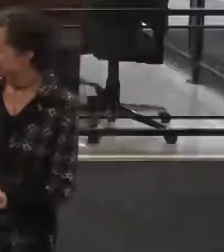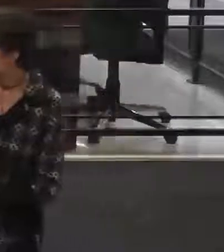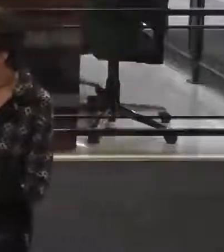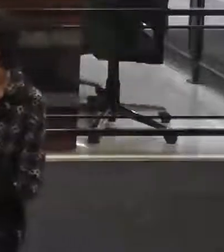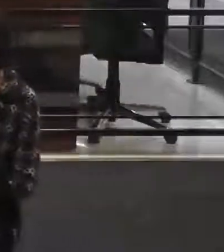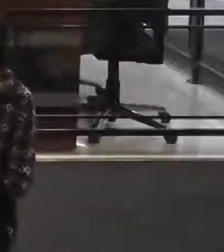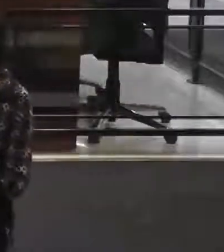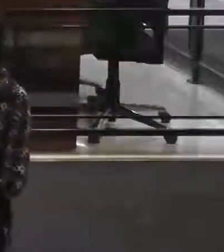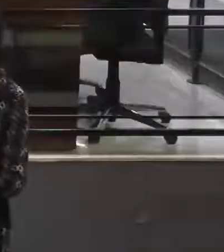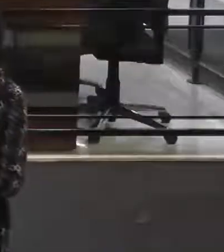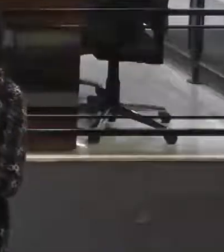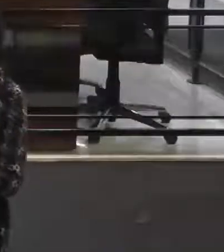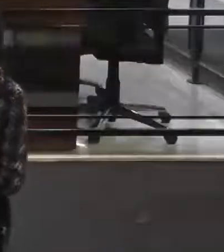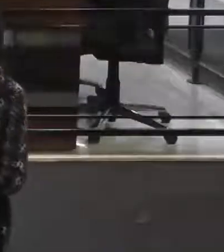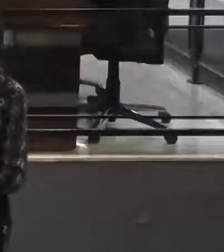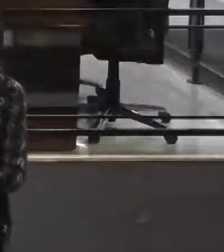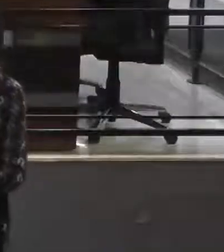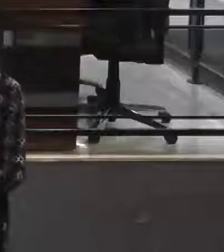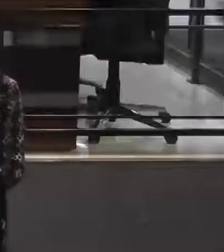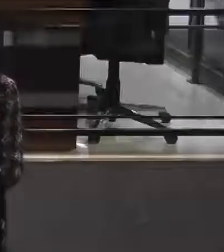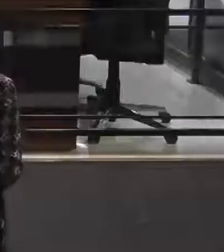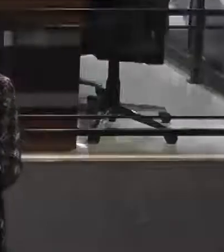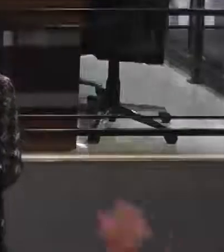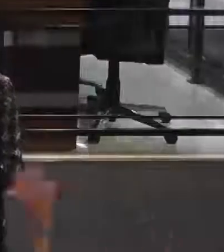Boa noite a todos.